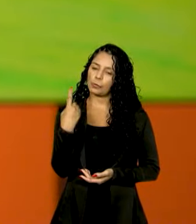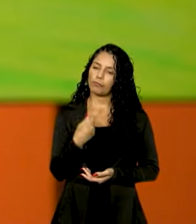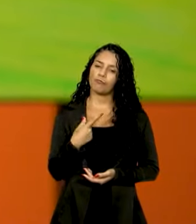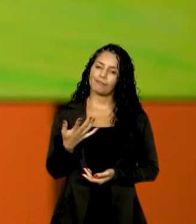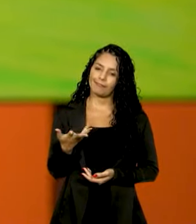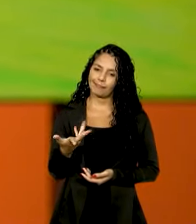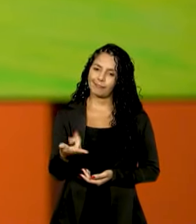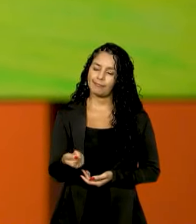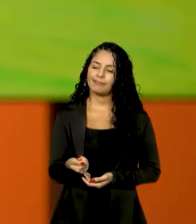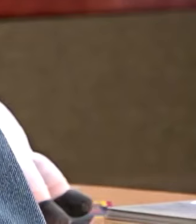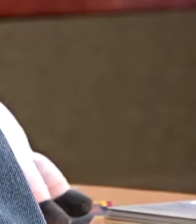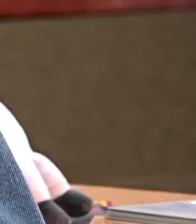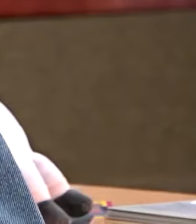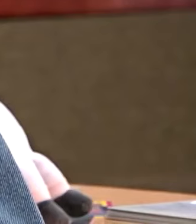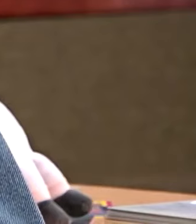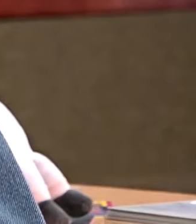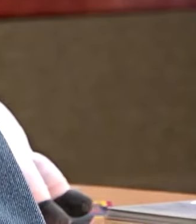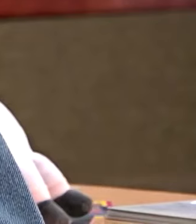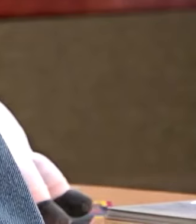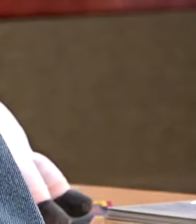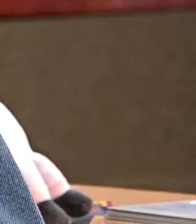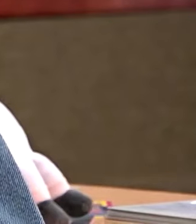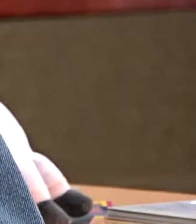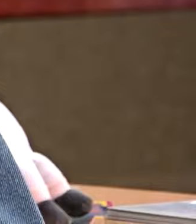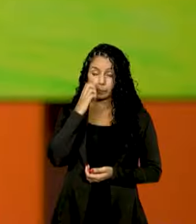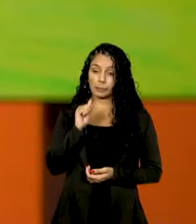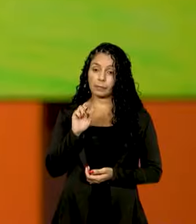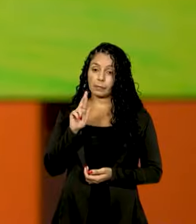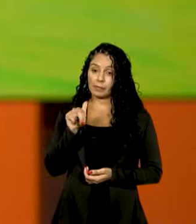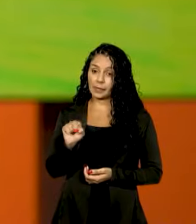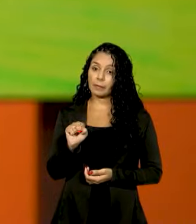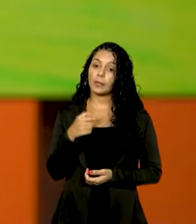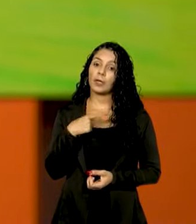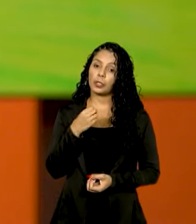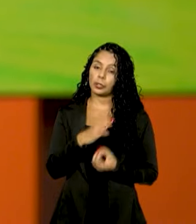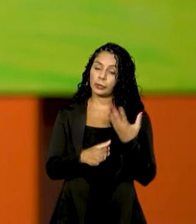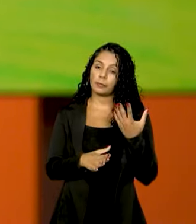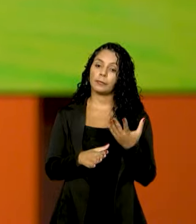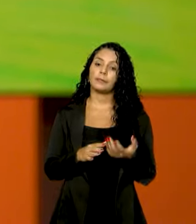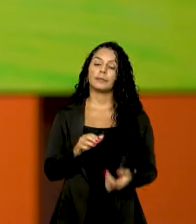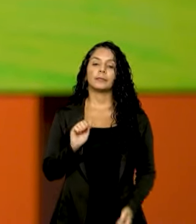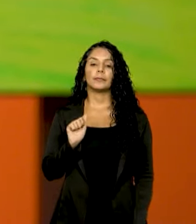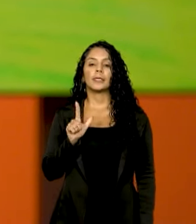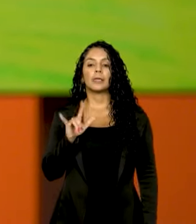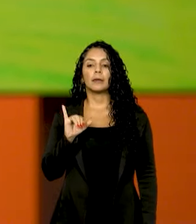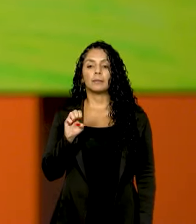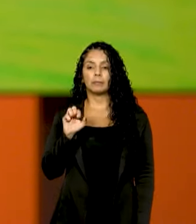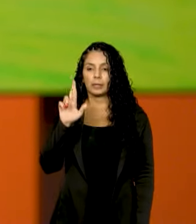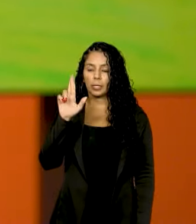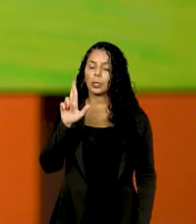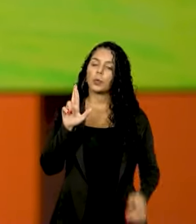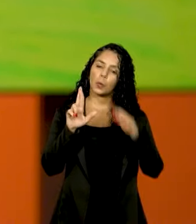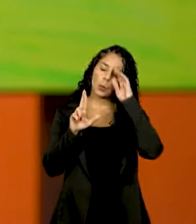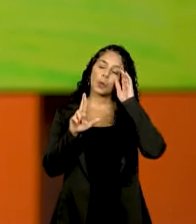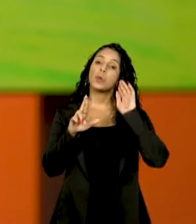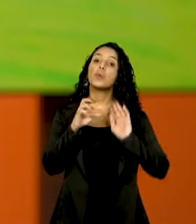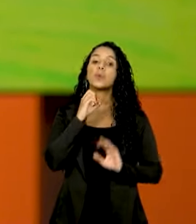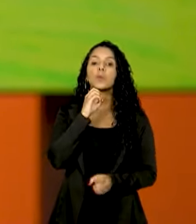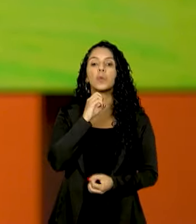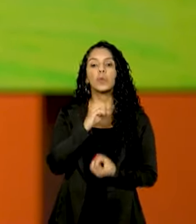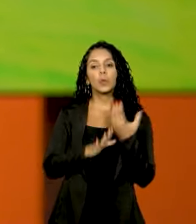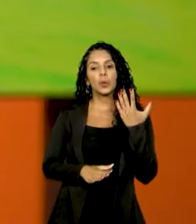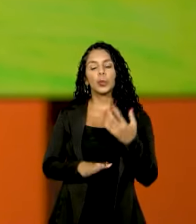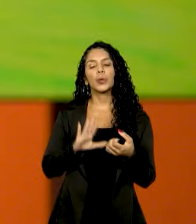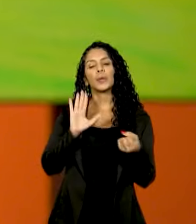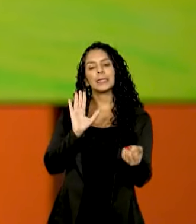maravilhoso Chediak, né? Sim, Braz. Que criou, né? O Almir Chediak. Não, Almir, o Braz é o cineasta. É,